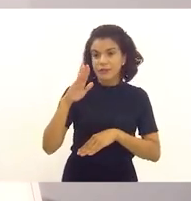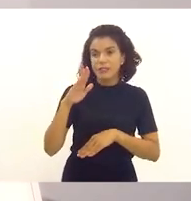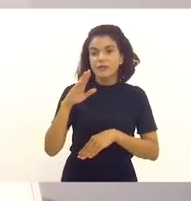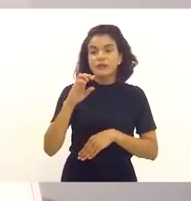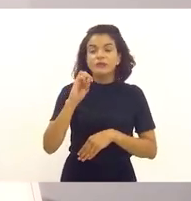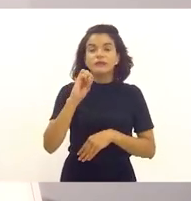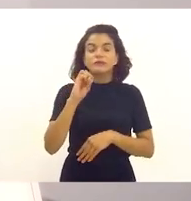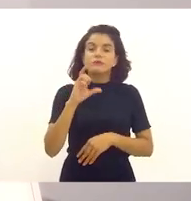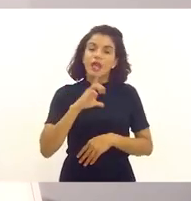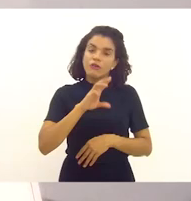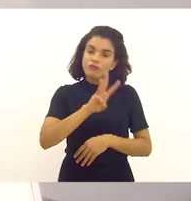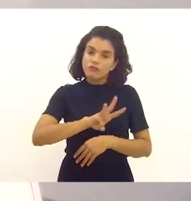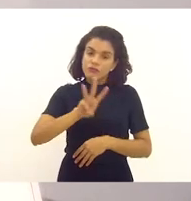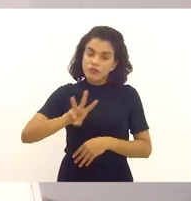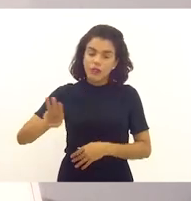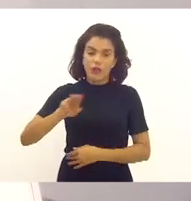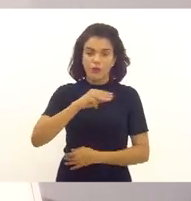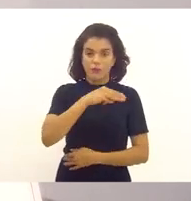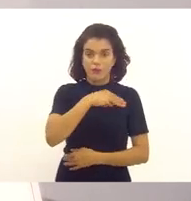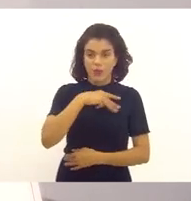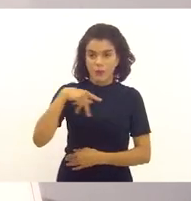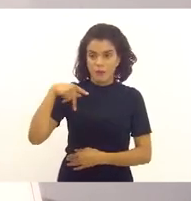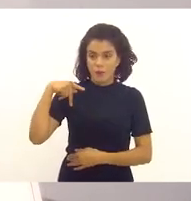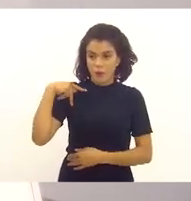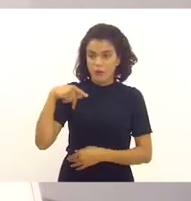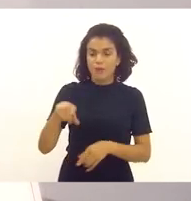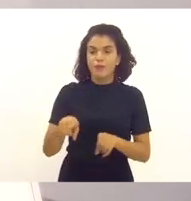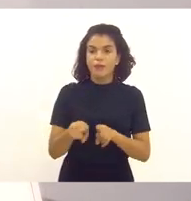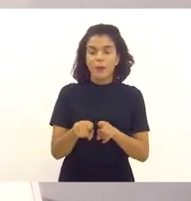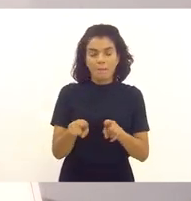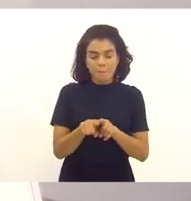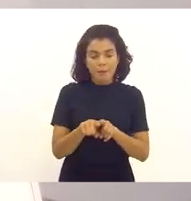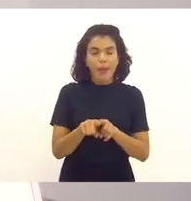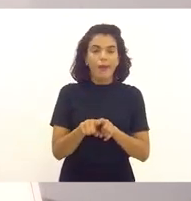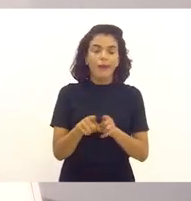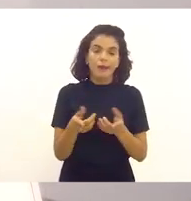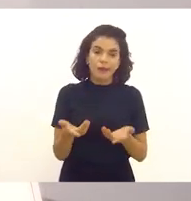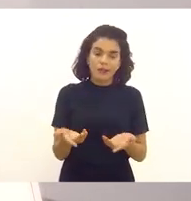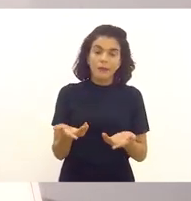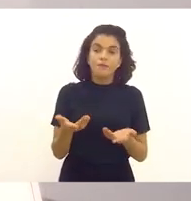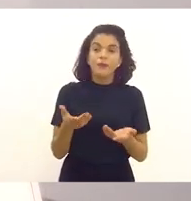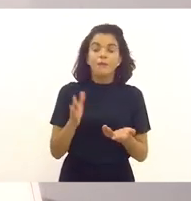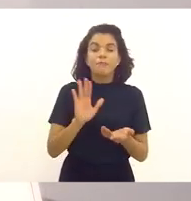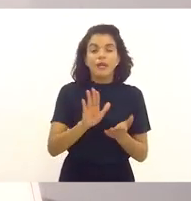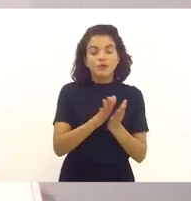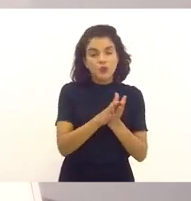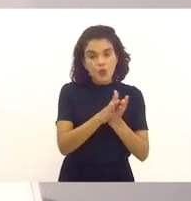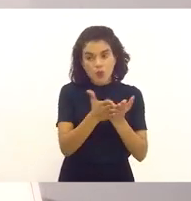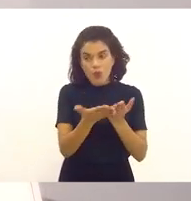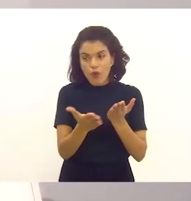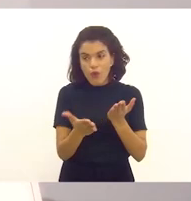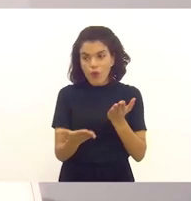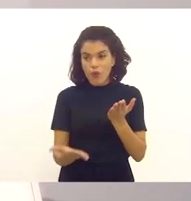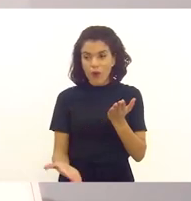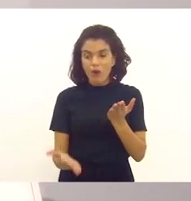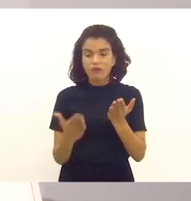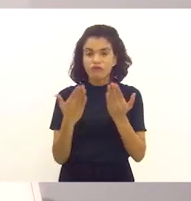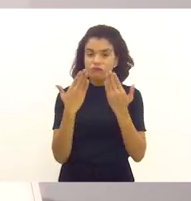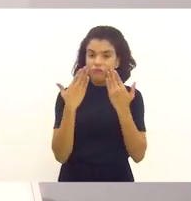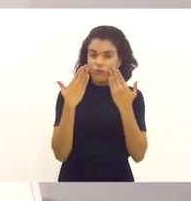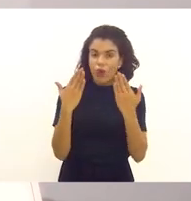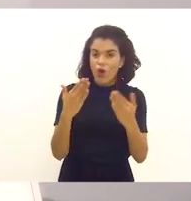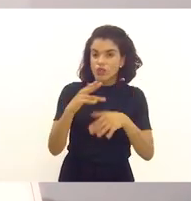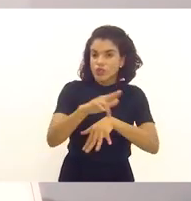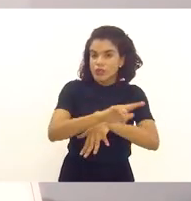ela está disponível no site do Ministério Público também no formato digital mas uma cartilha que já na sua capa Ela tá toda